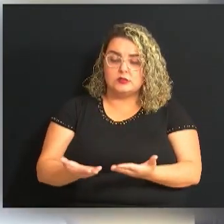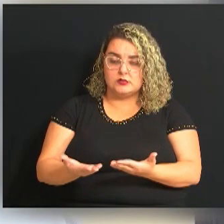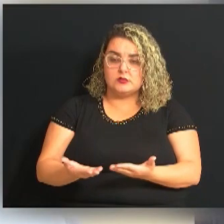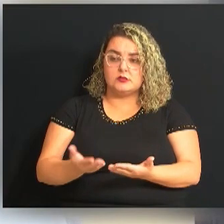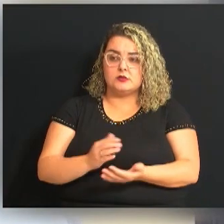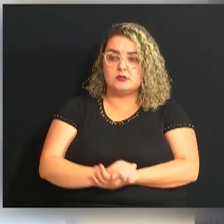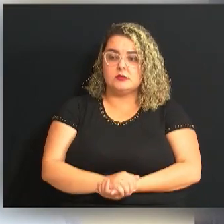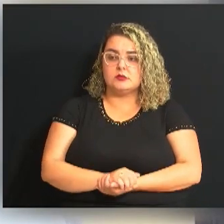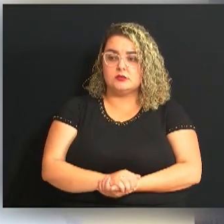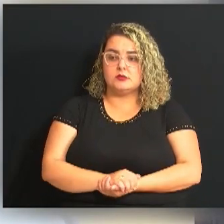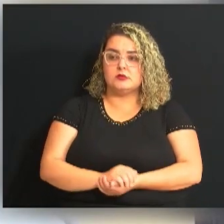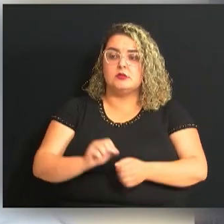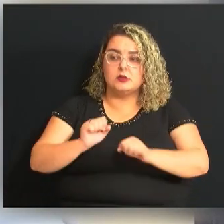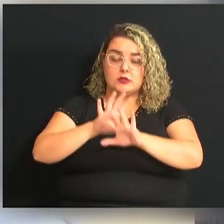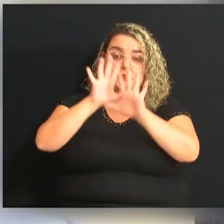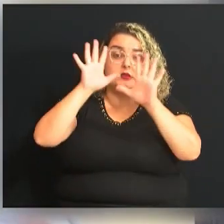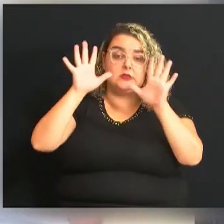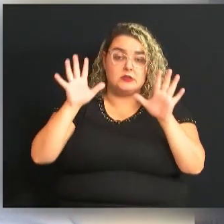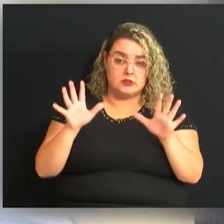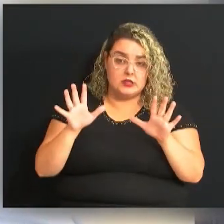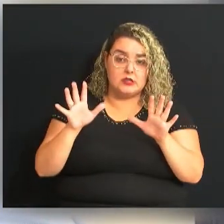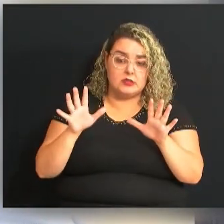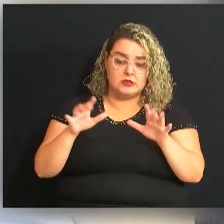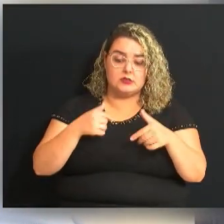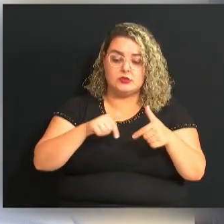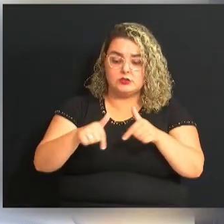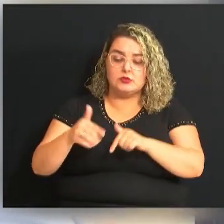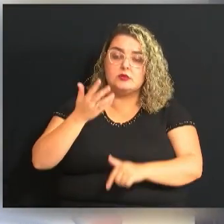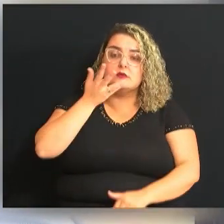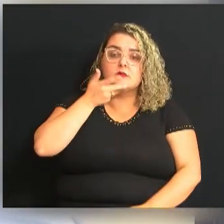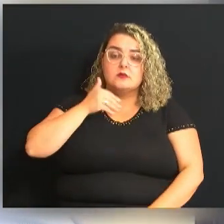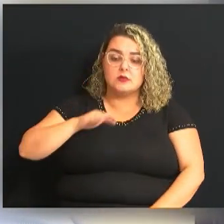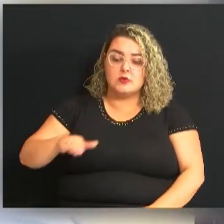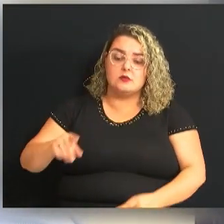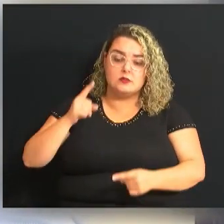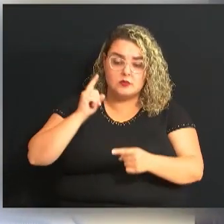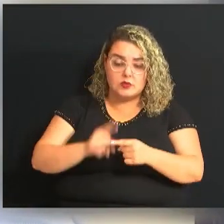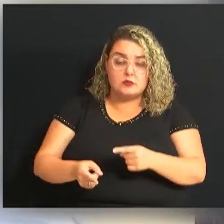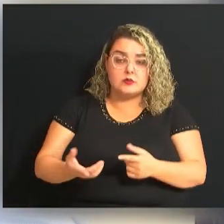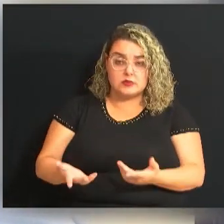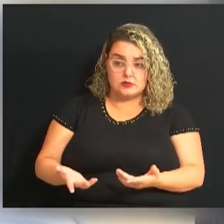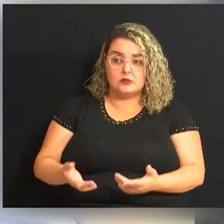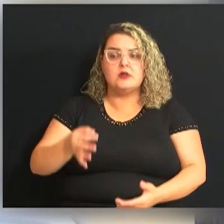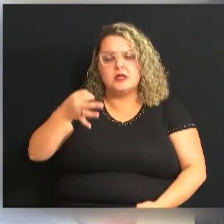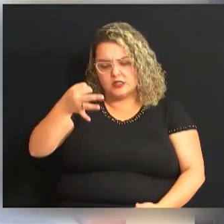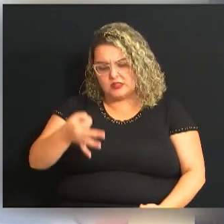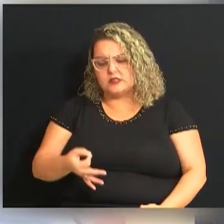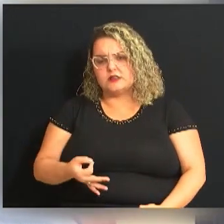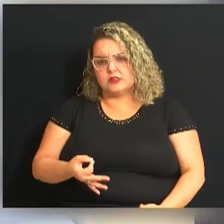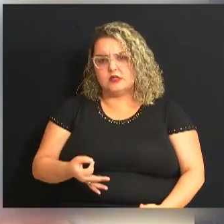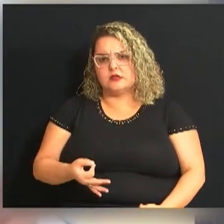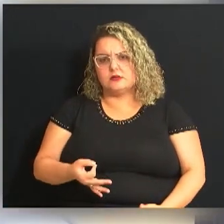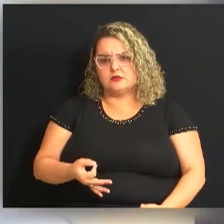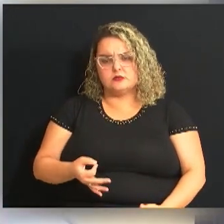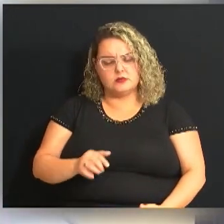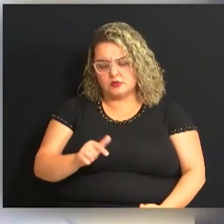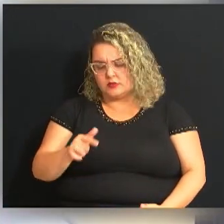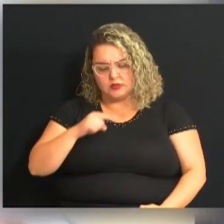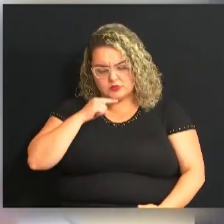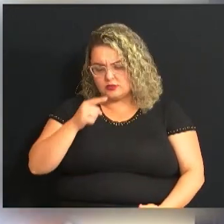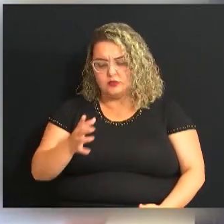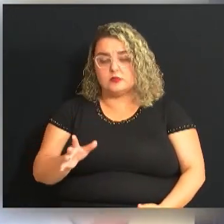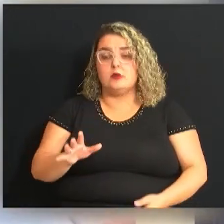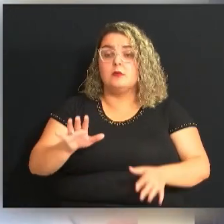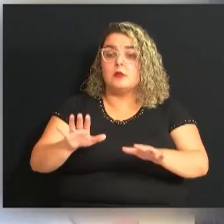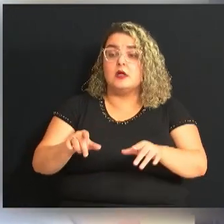essa questão do trabalho infantil, da proibição do trabalho infantil, que é correto, sem dúvida nenhuma. Agora, também